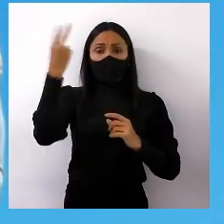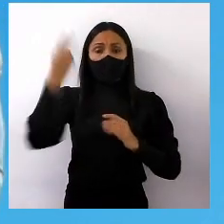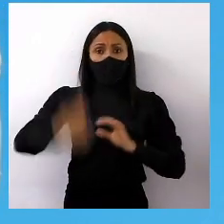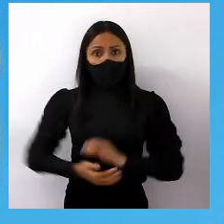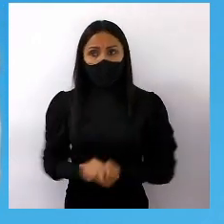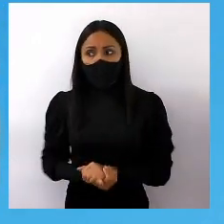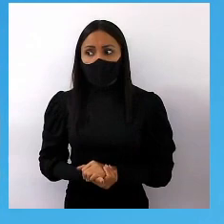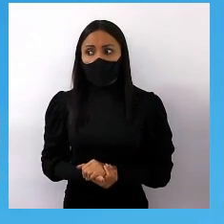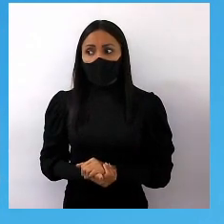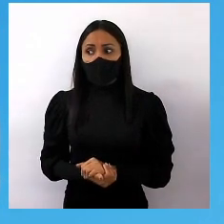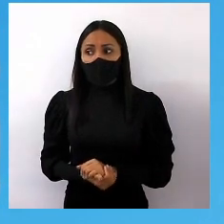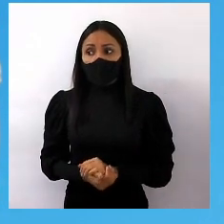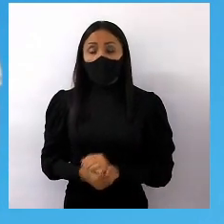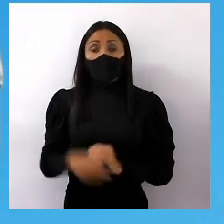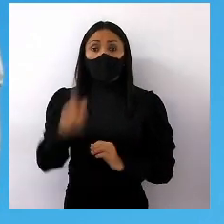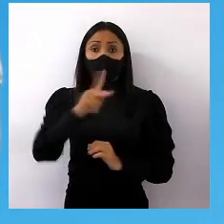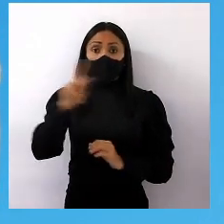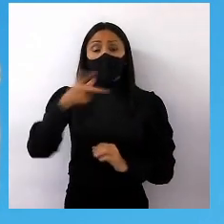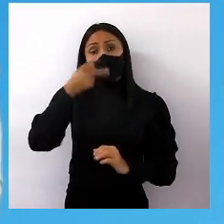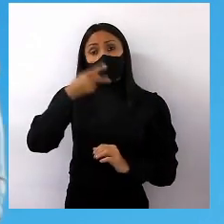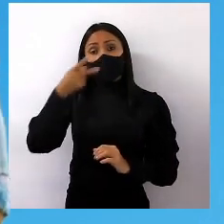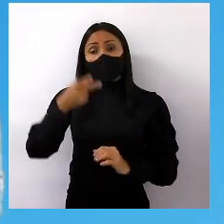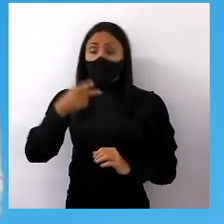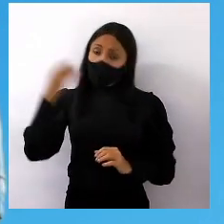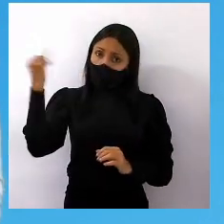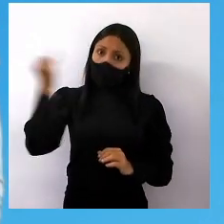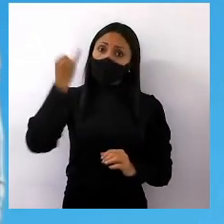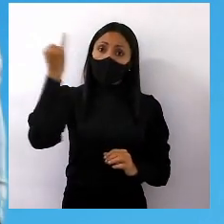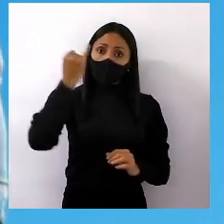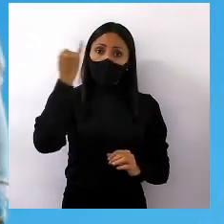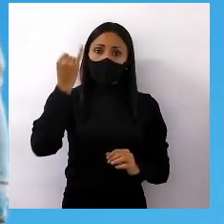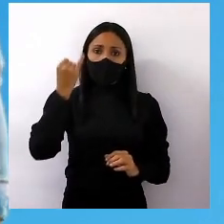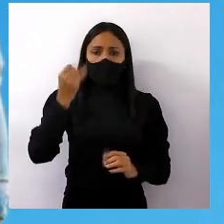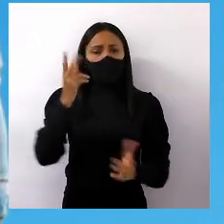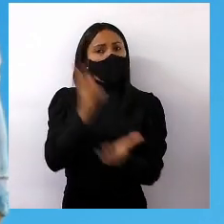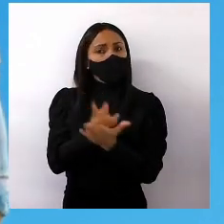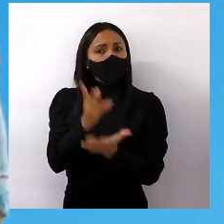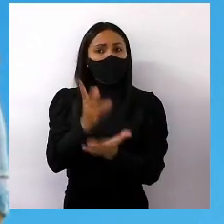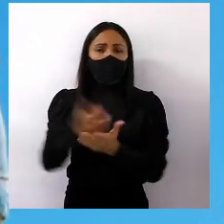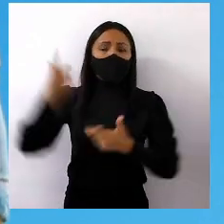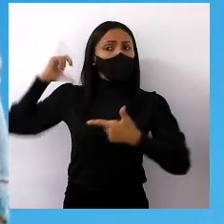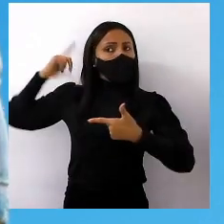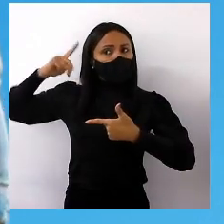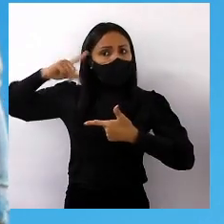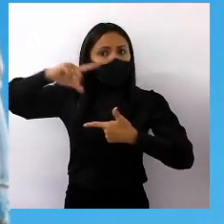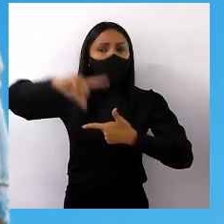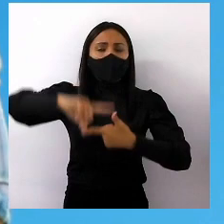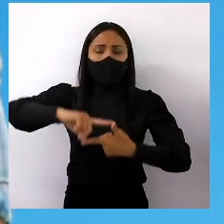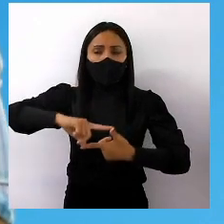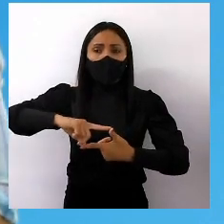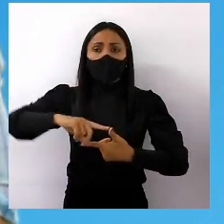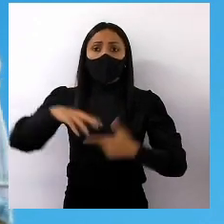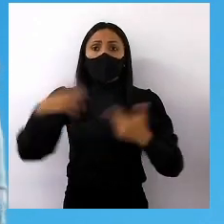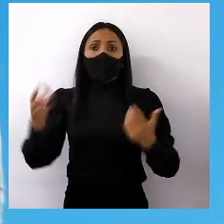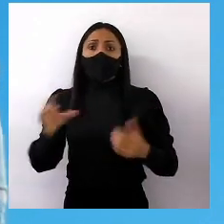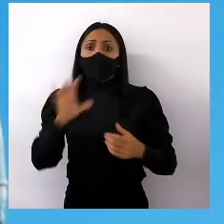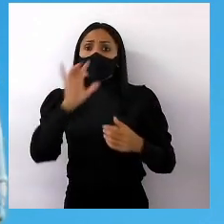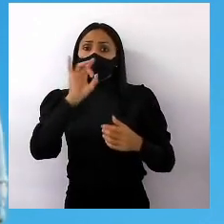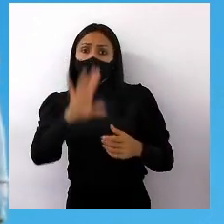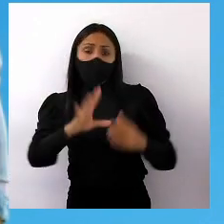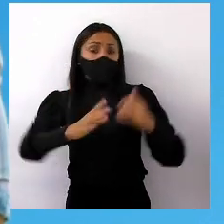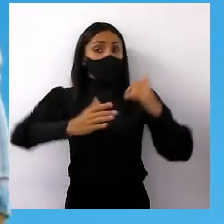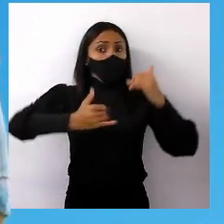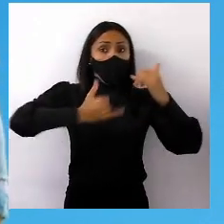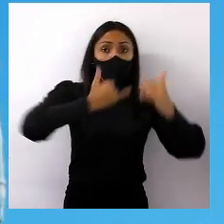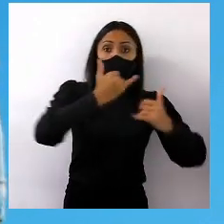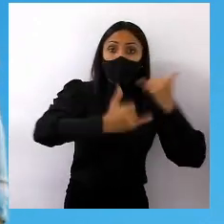acabou de tocar em uma tecla muito importante, porque manter viva a tradição, como ele acabou de falar, não é só ser o brincante, né, aquele